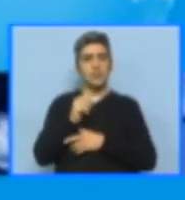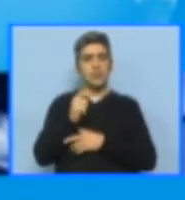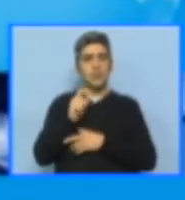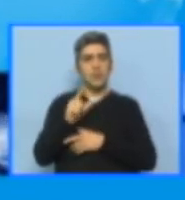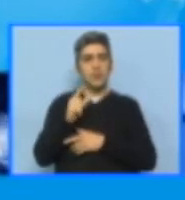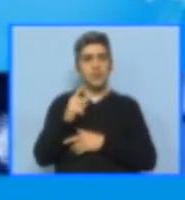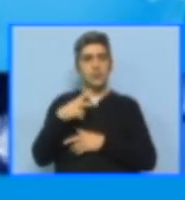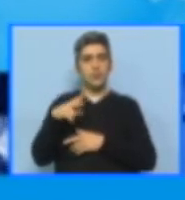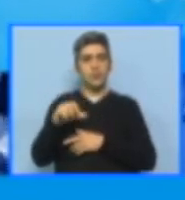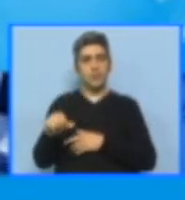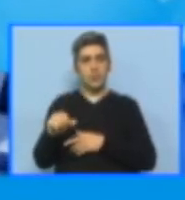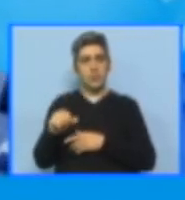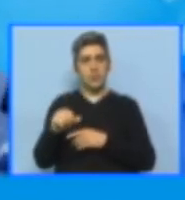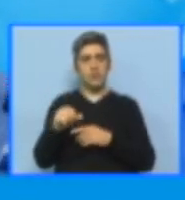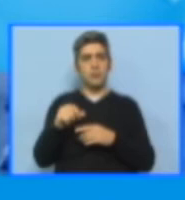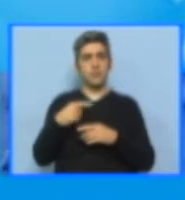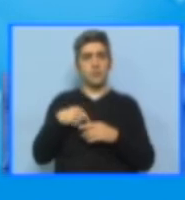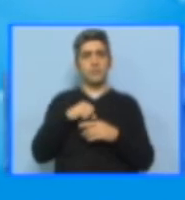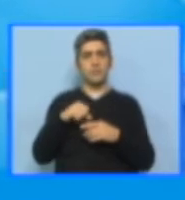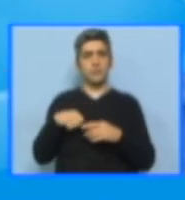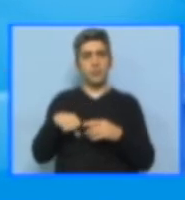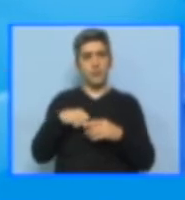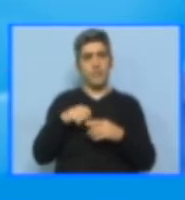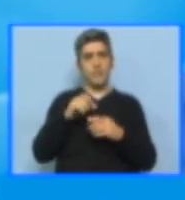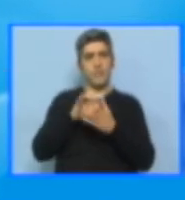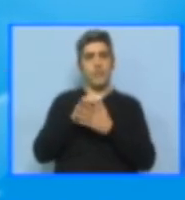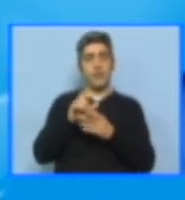mas casado com a Isabel de Portugal, o Carlos V,